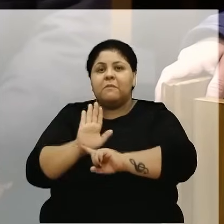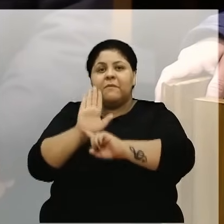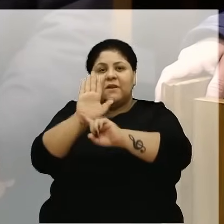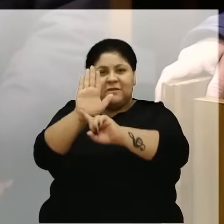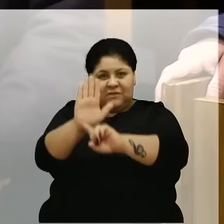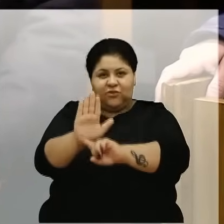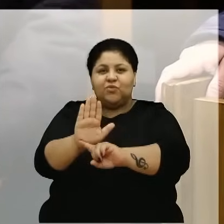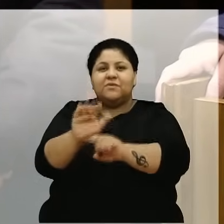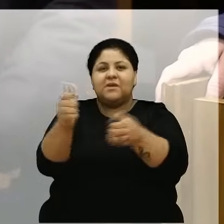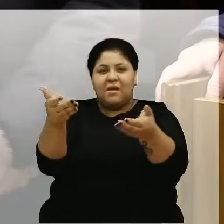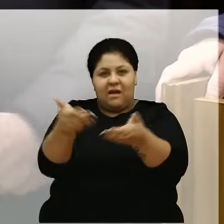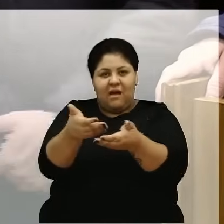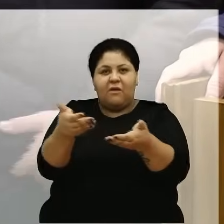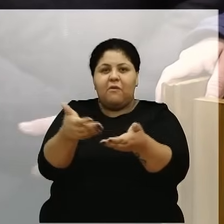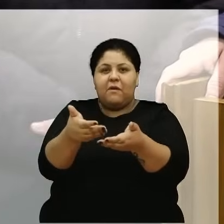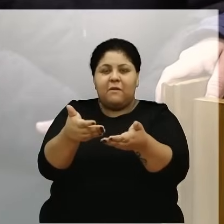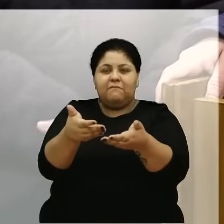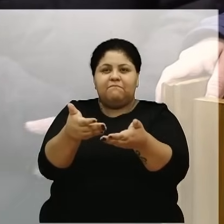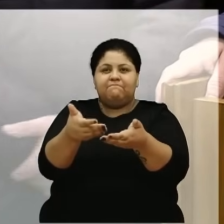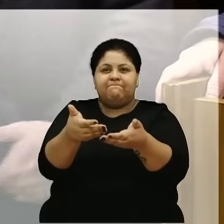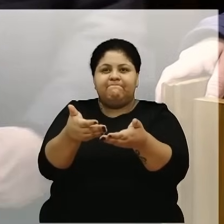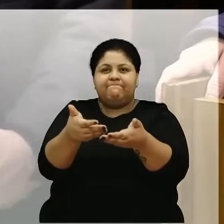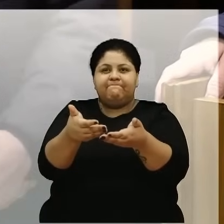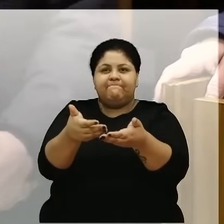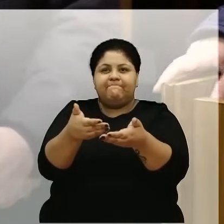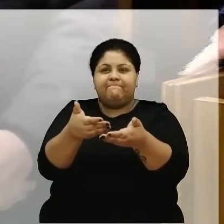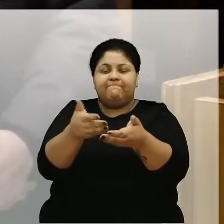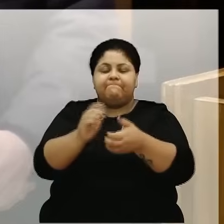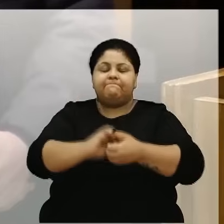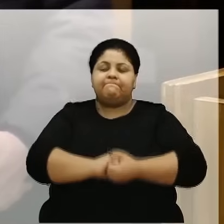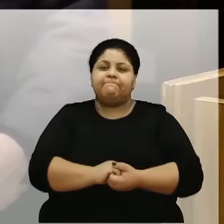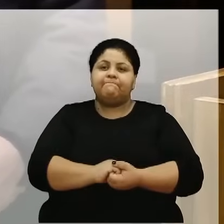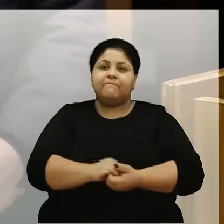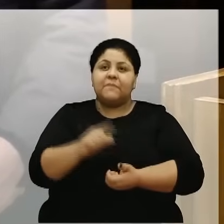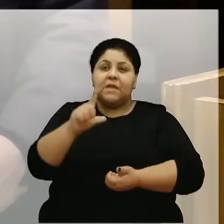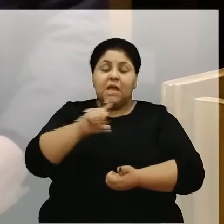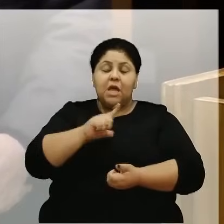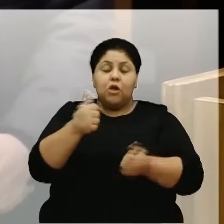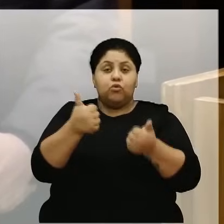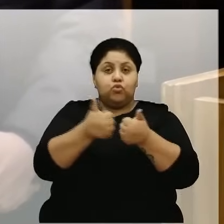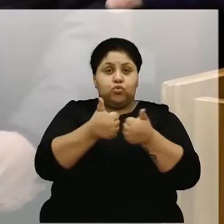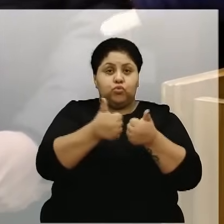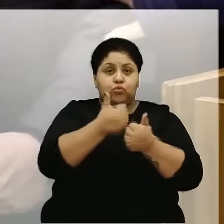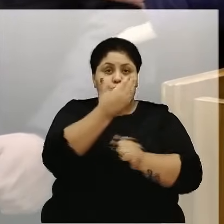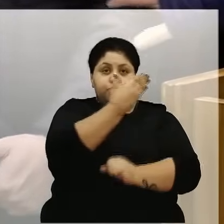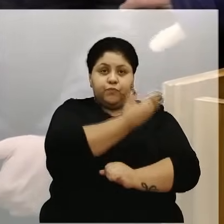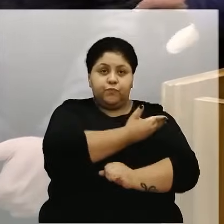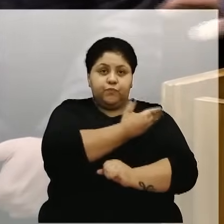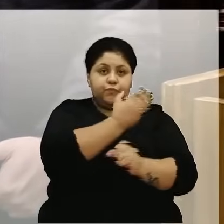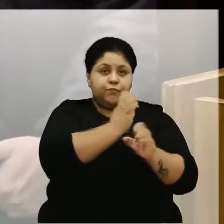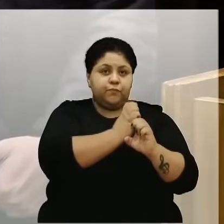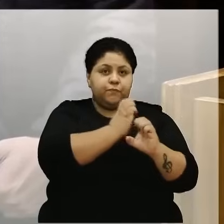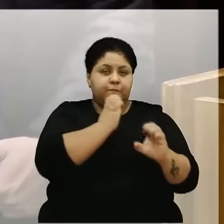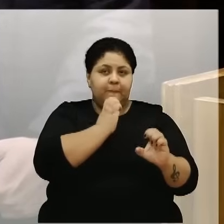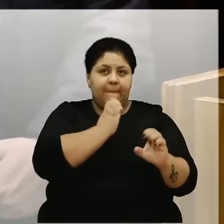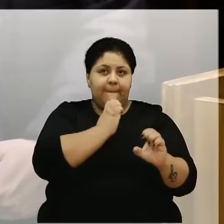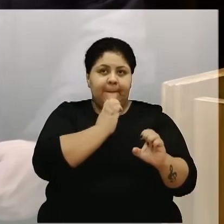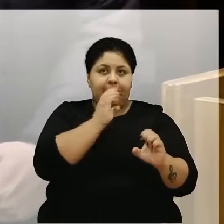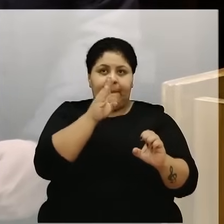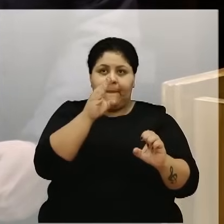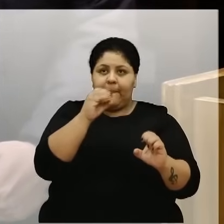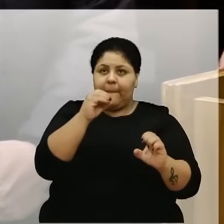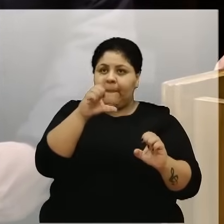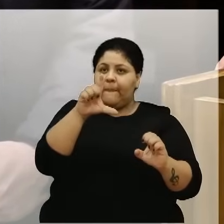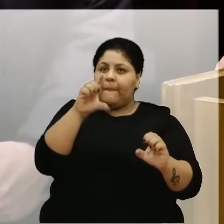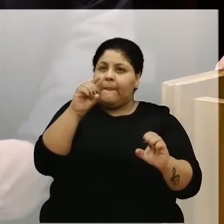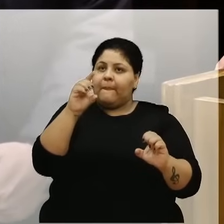já estão dando para esta cidade de Caxias do Sul. Tá? Eu tenho a presença do engenheiro Boldo, Elton